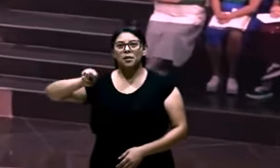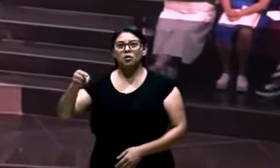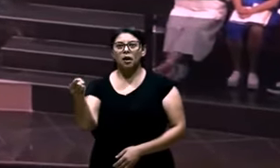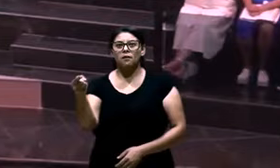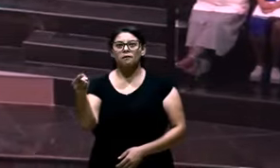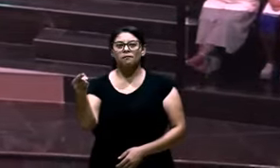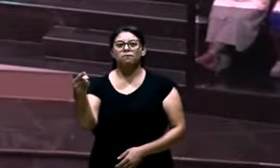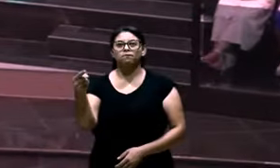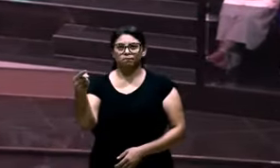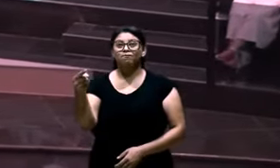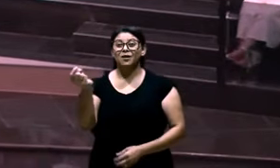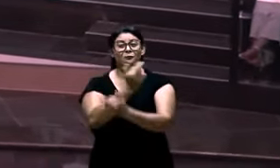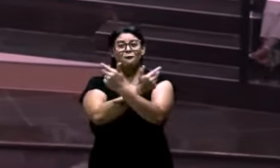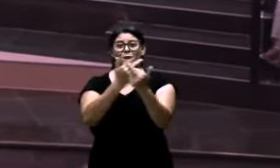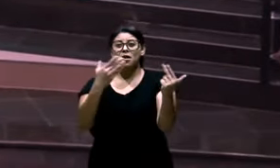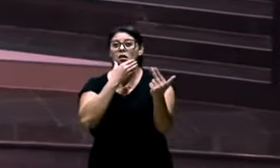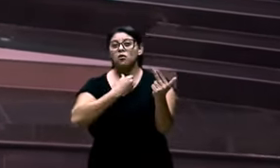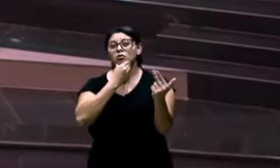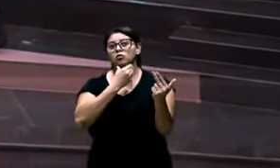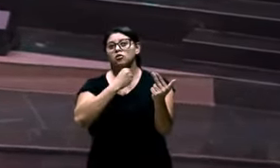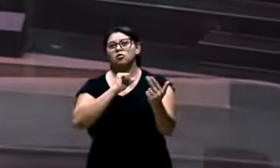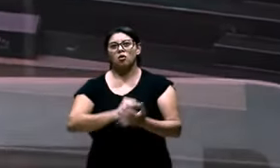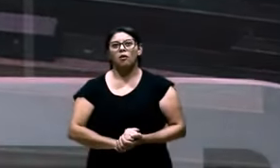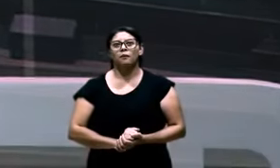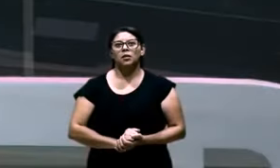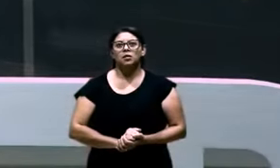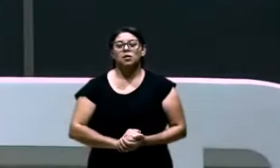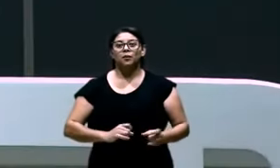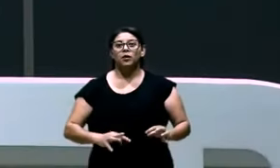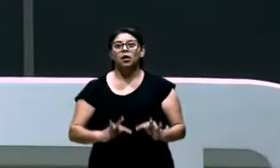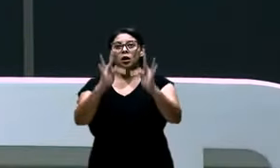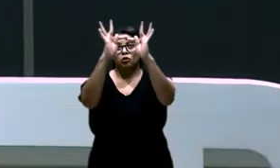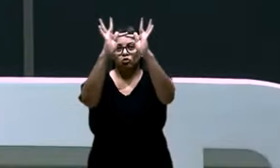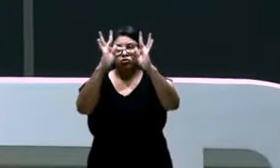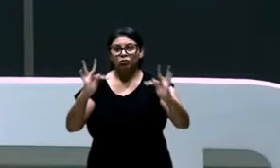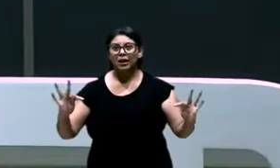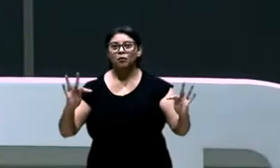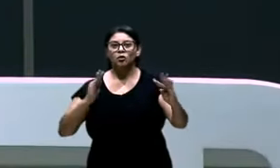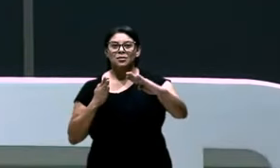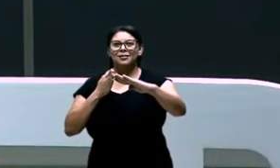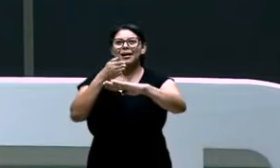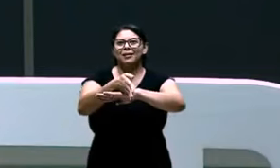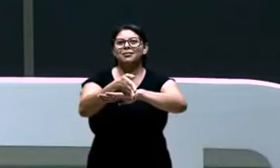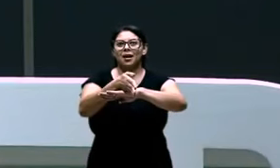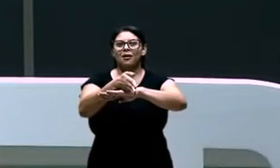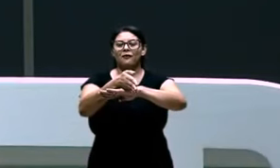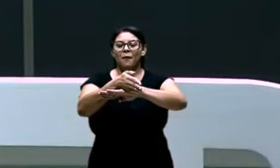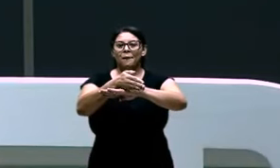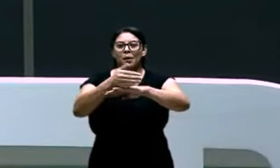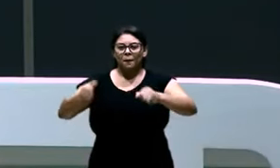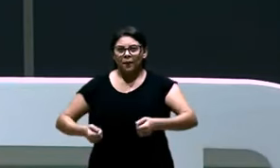para servir. Então o que eles faziam? Aquilo que nós conhecemos, eu não sei se é do seu tempo, uma espécie de pitoco. Se não é do seu tempo, entenda